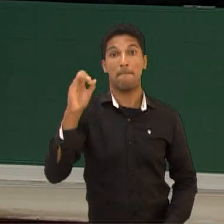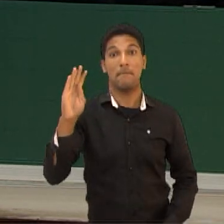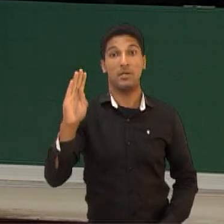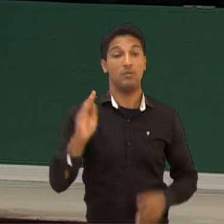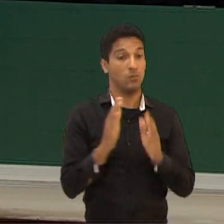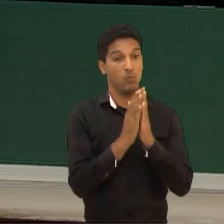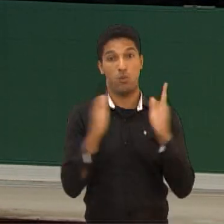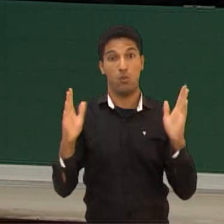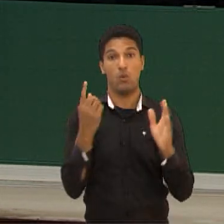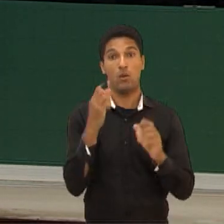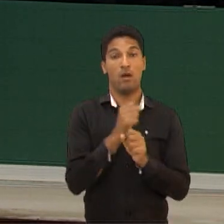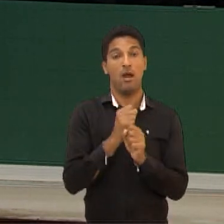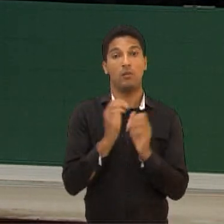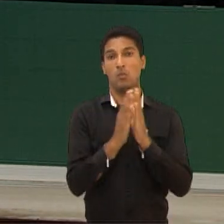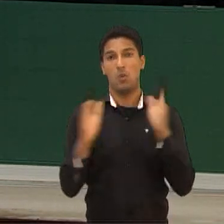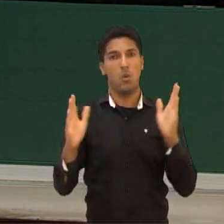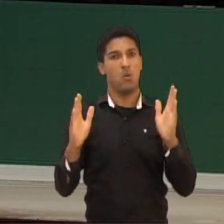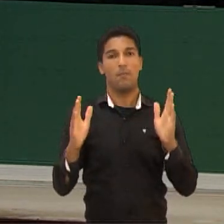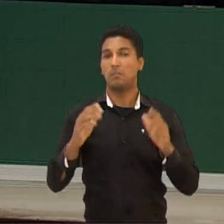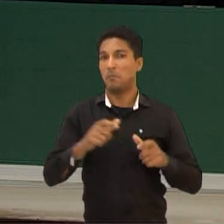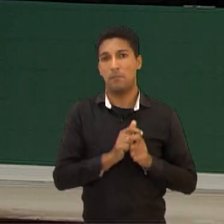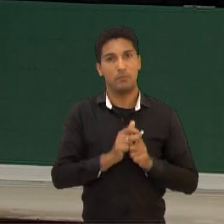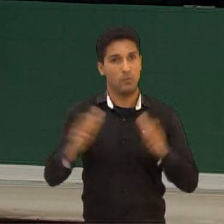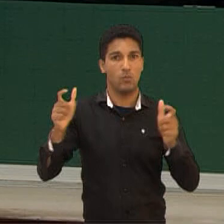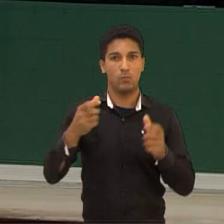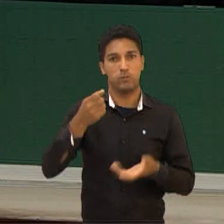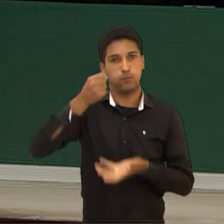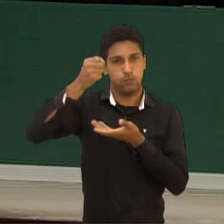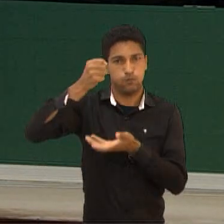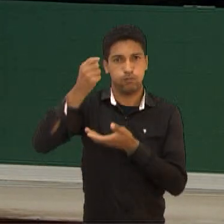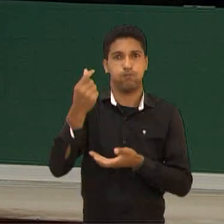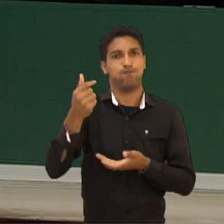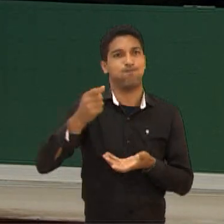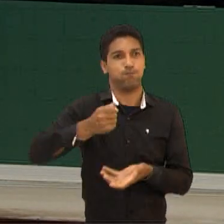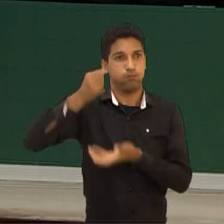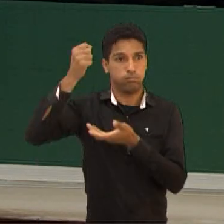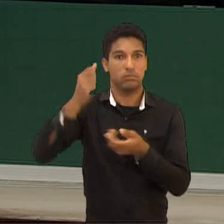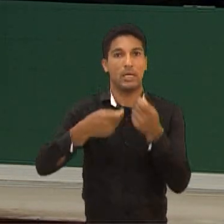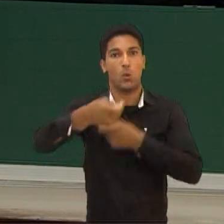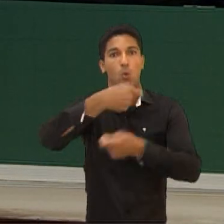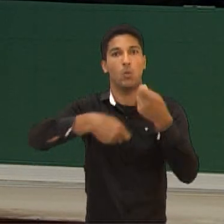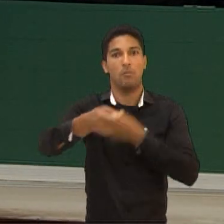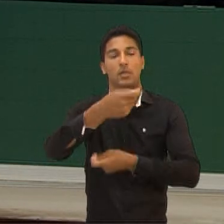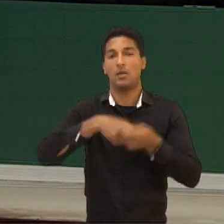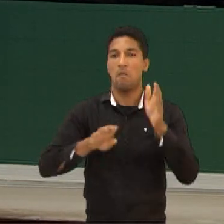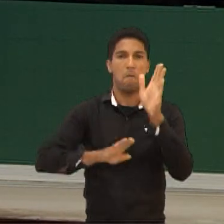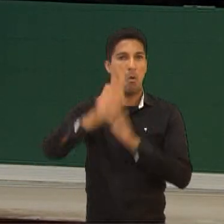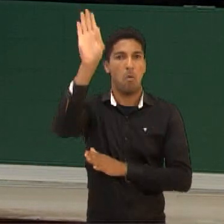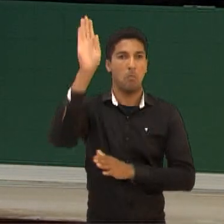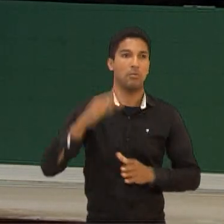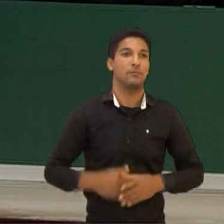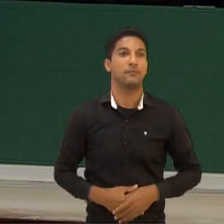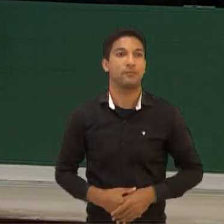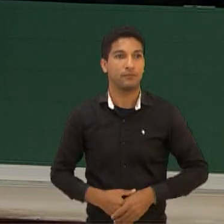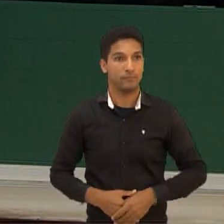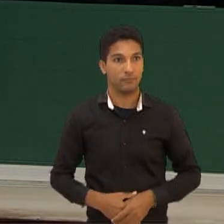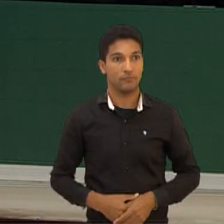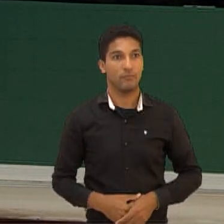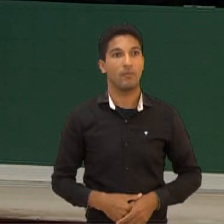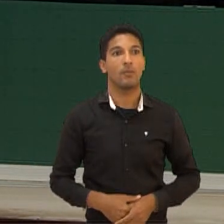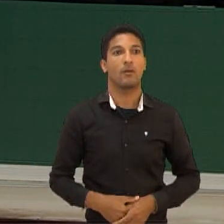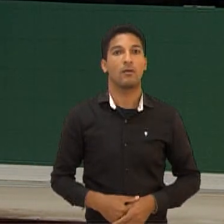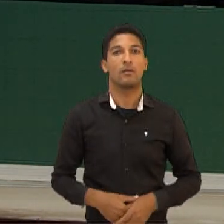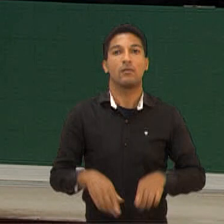crescimento econômico muito grande. Lógico que agora com a pandemia isso deu uma freada no mundo todo, né? A Arábia